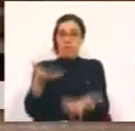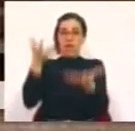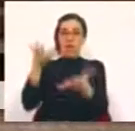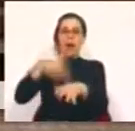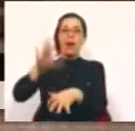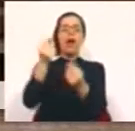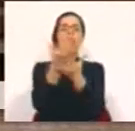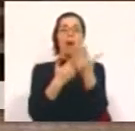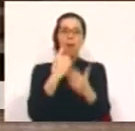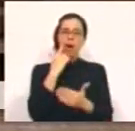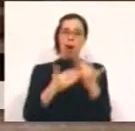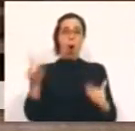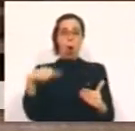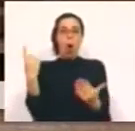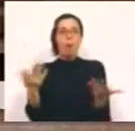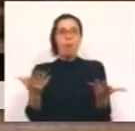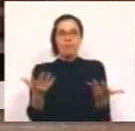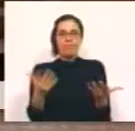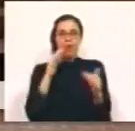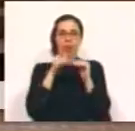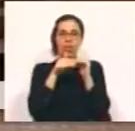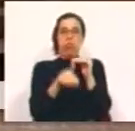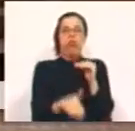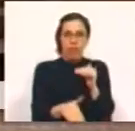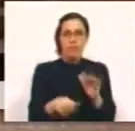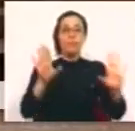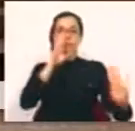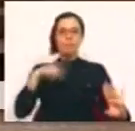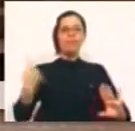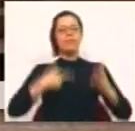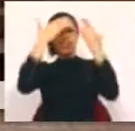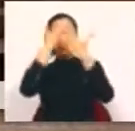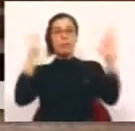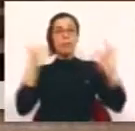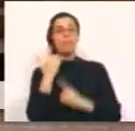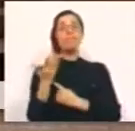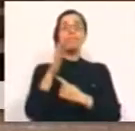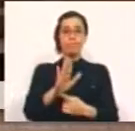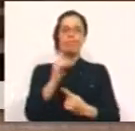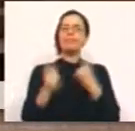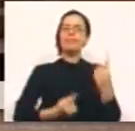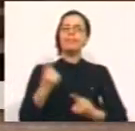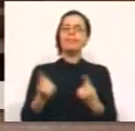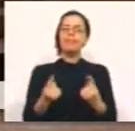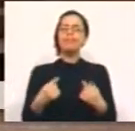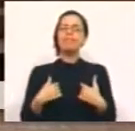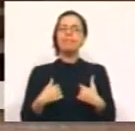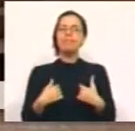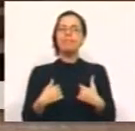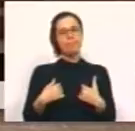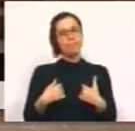porque a economia continuaria sem dar sinais de vida. E se a nossa democracia nos mostra que às vezes